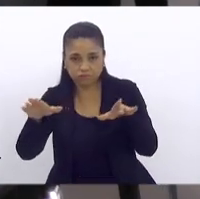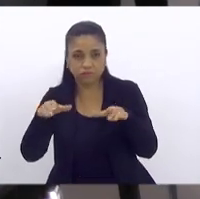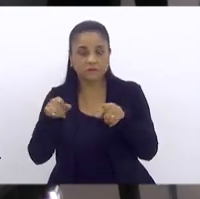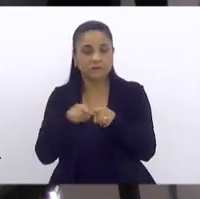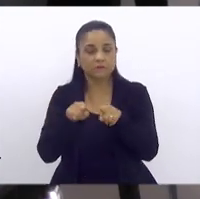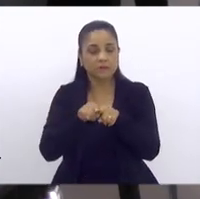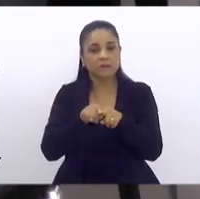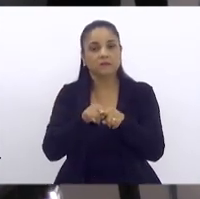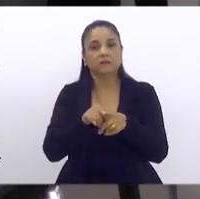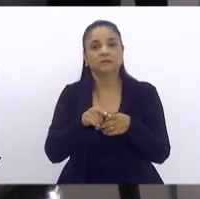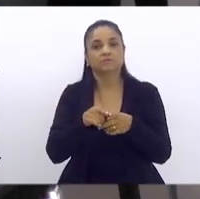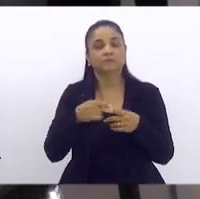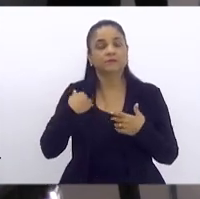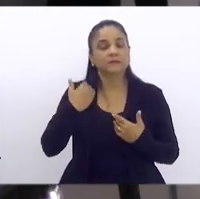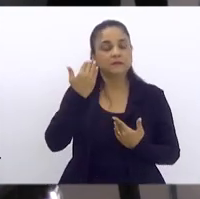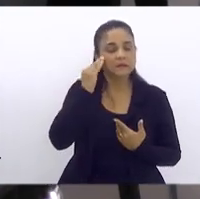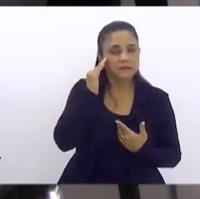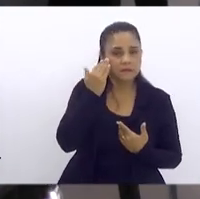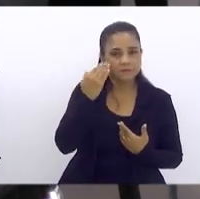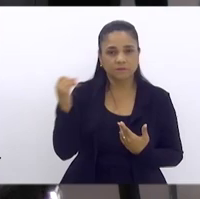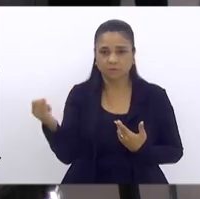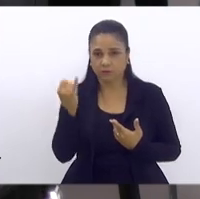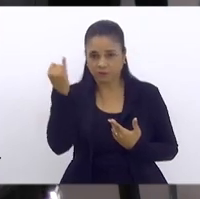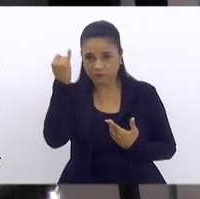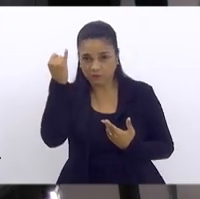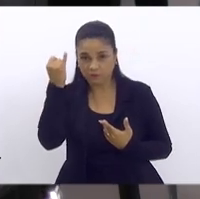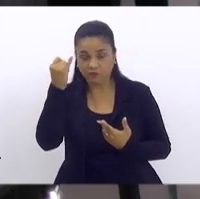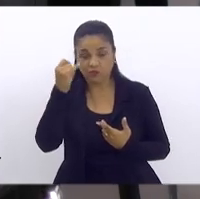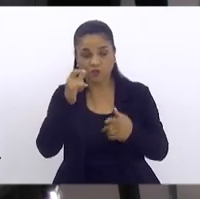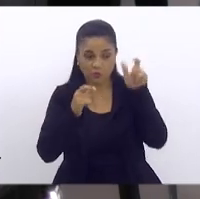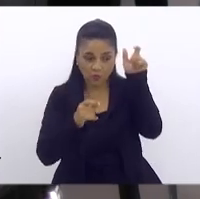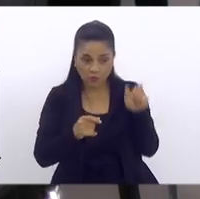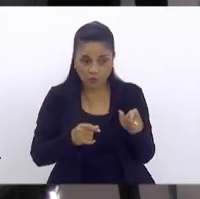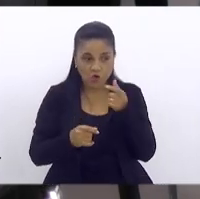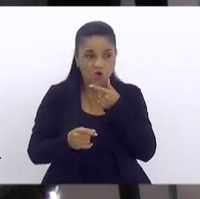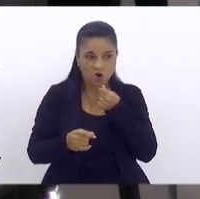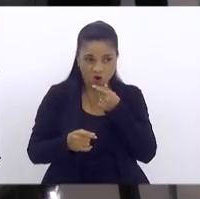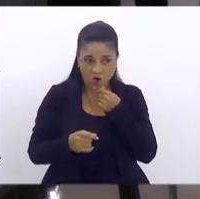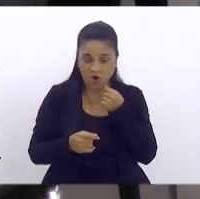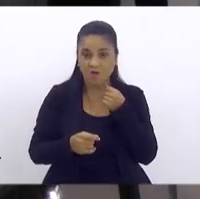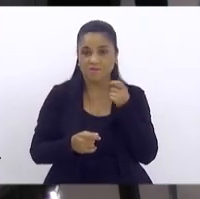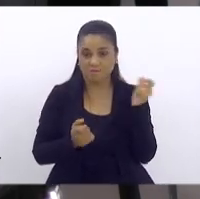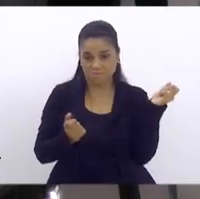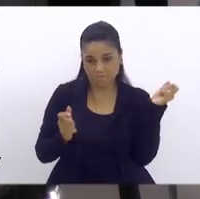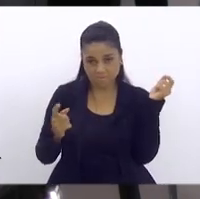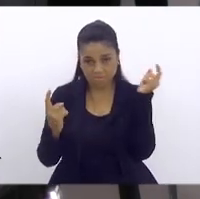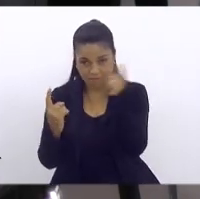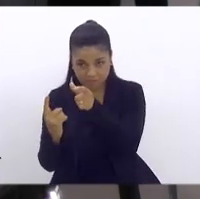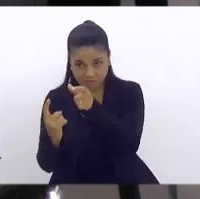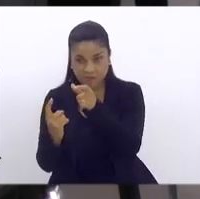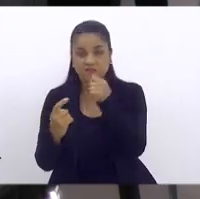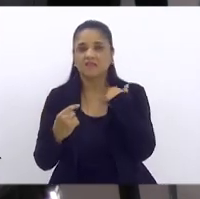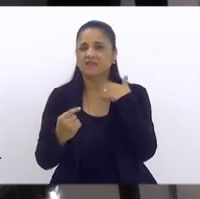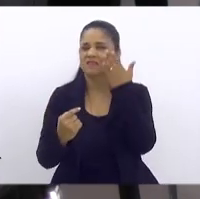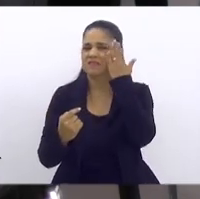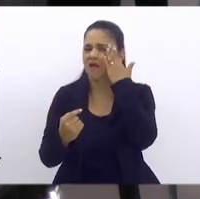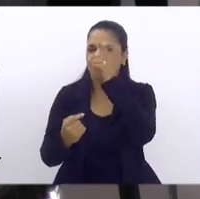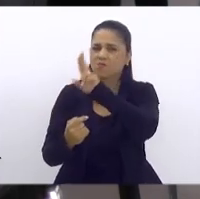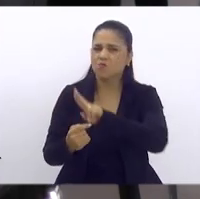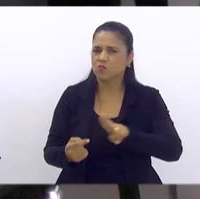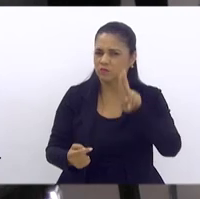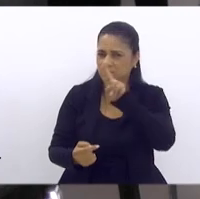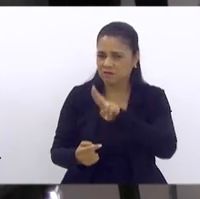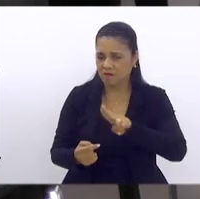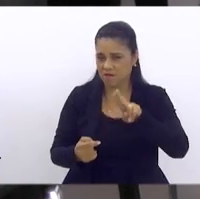Então, é muito importante a gente entender que os próprios agressores já entenderam as culturas de uso de cada uma dessas plataformas, o que pode e o que